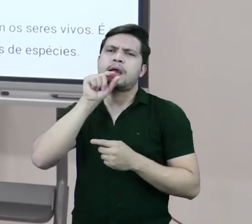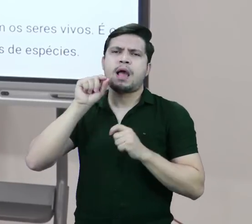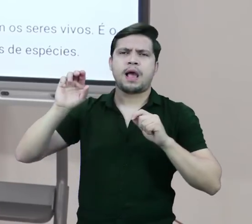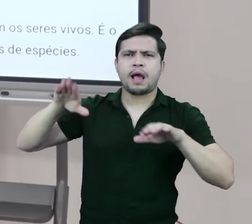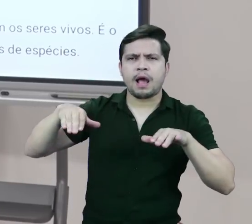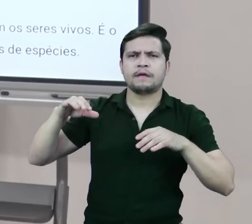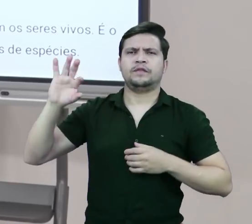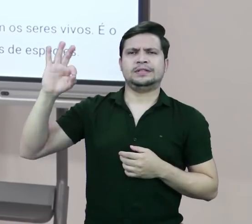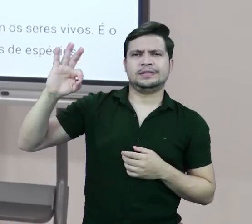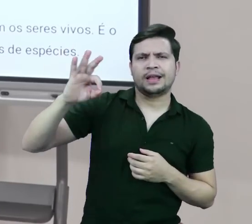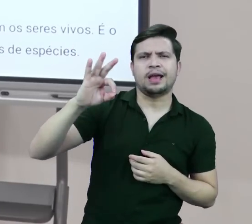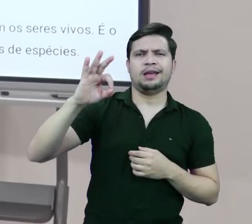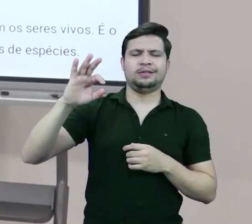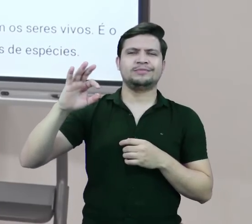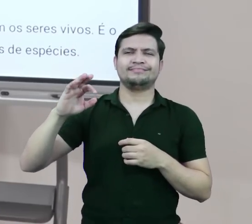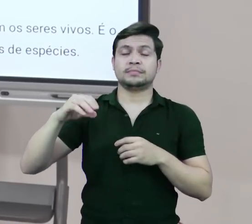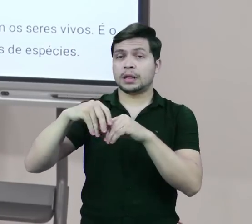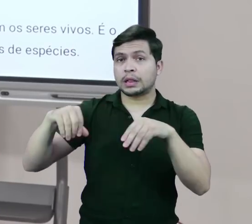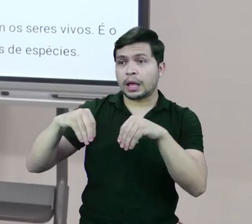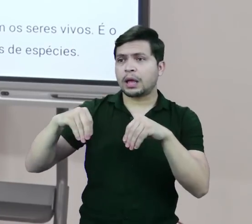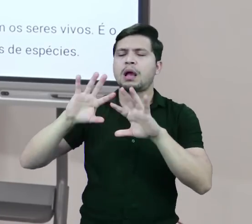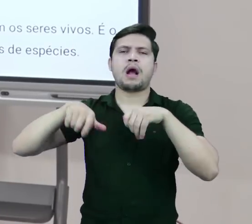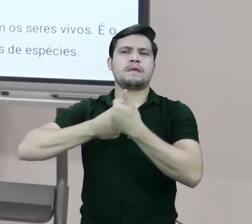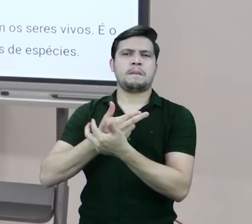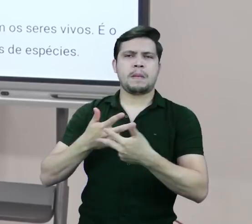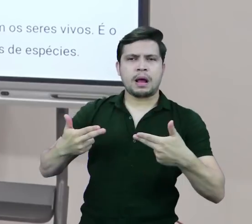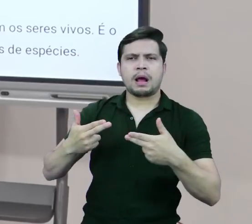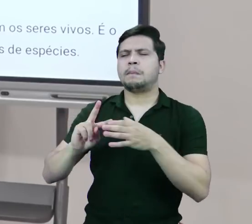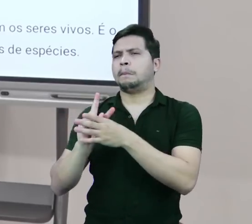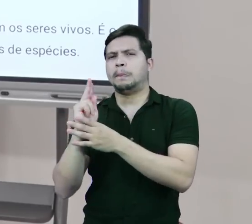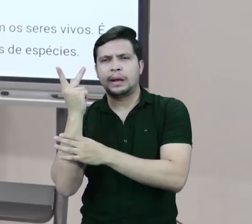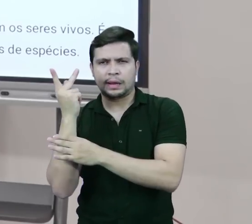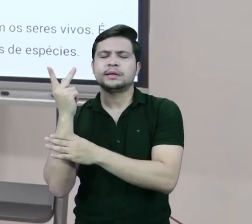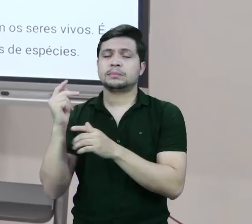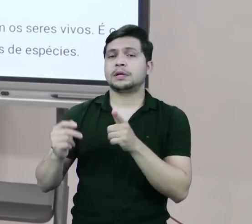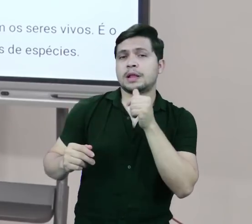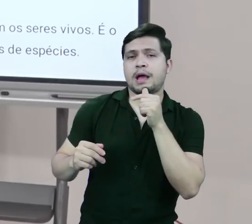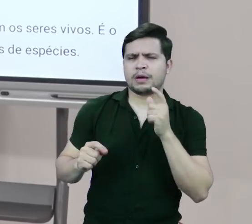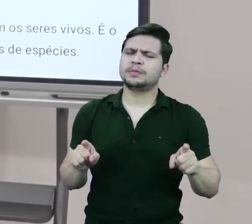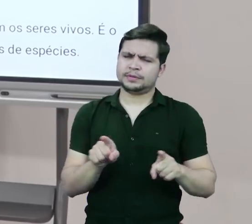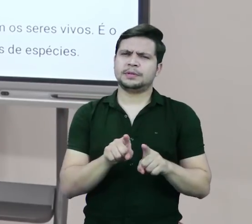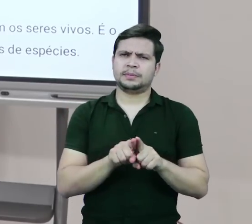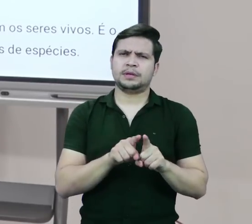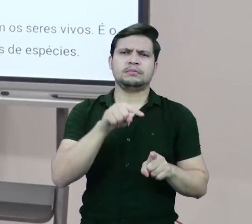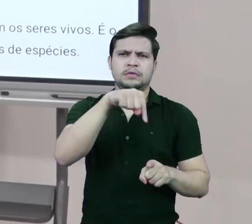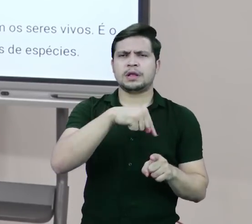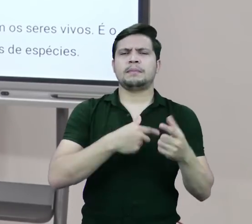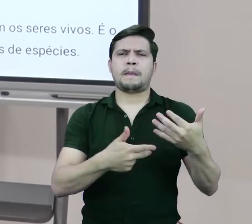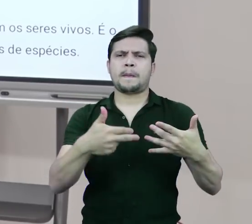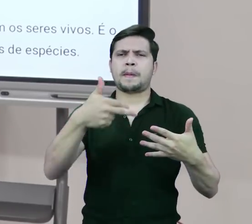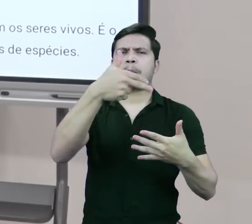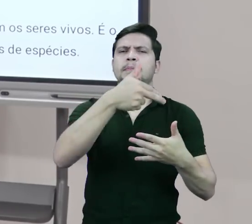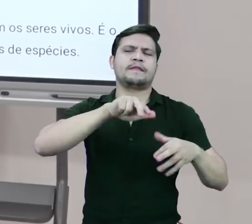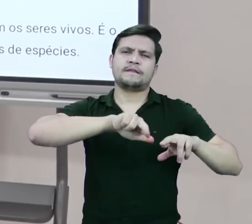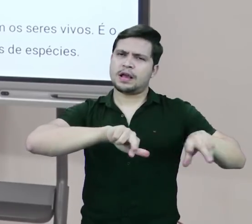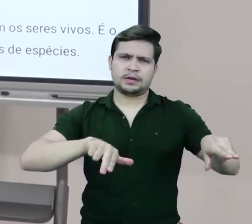os insetos voadores, né? Vários pássaros. Na terra, vários animais, plantas. Na água, do mesmo jeito, né? Várias espécies